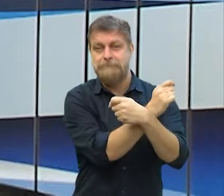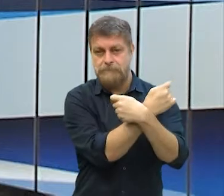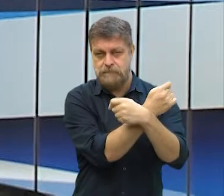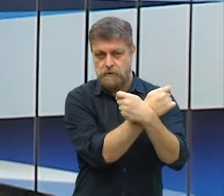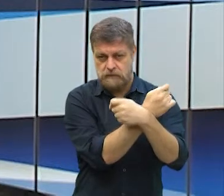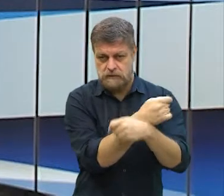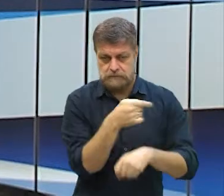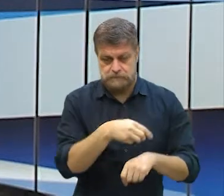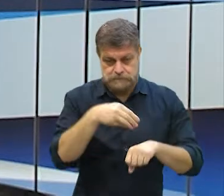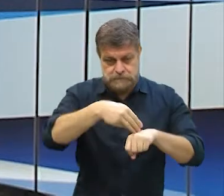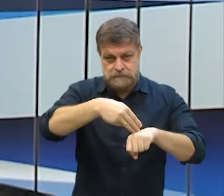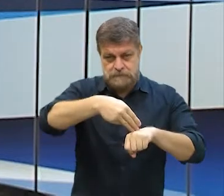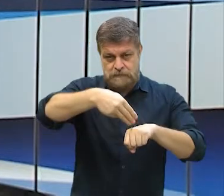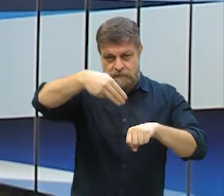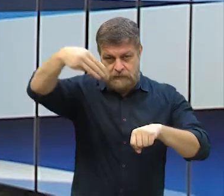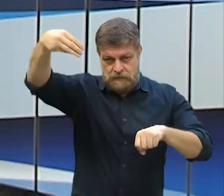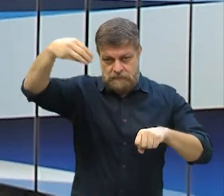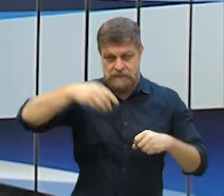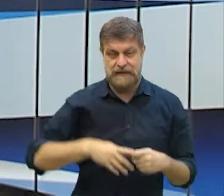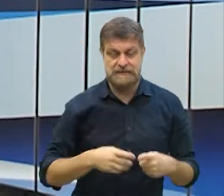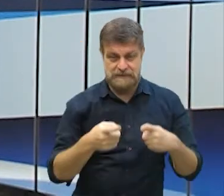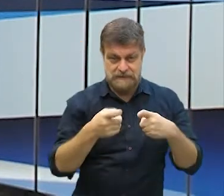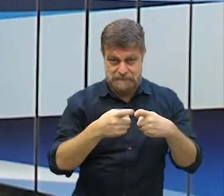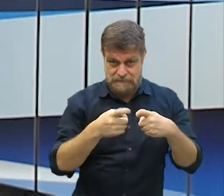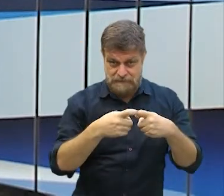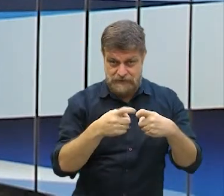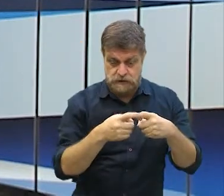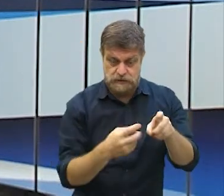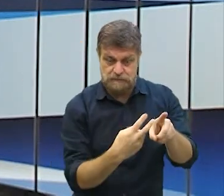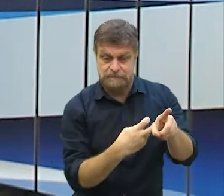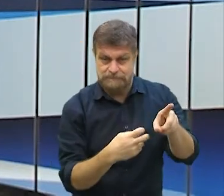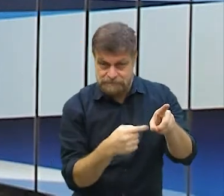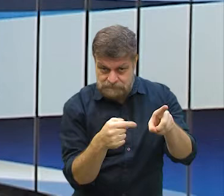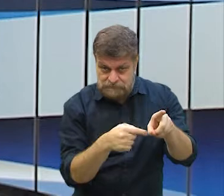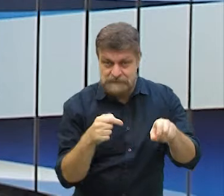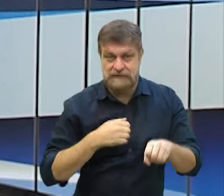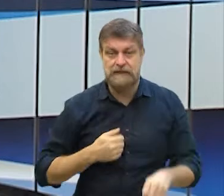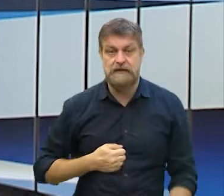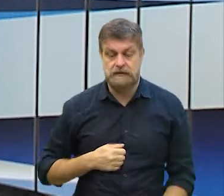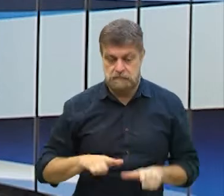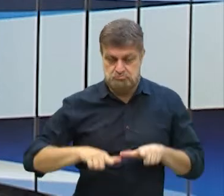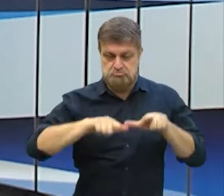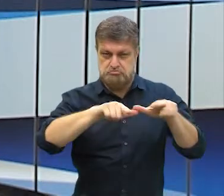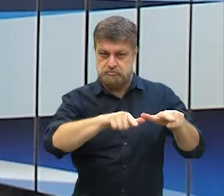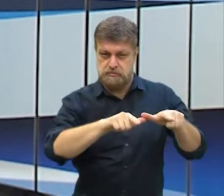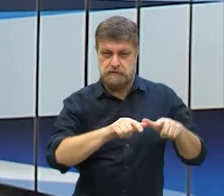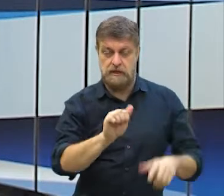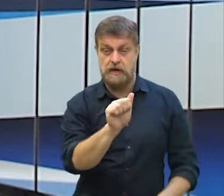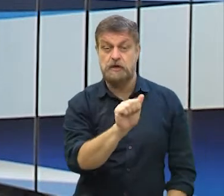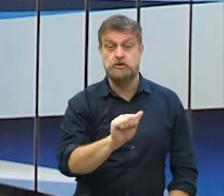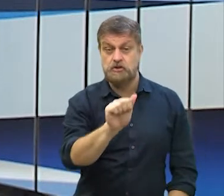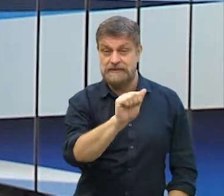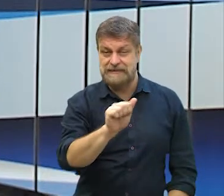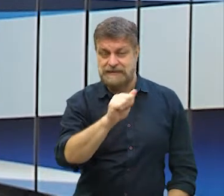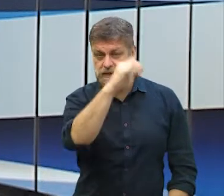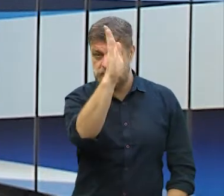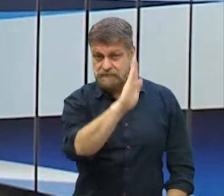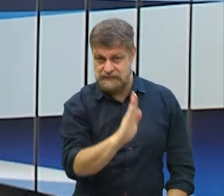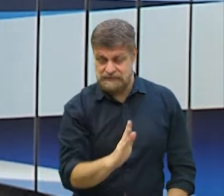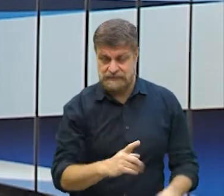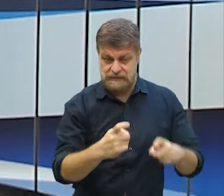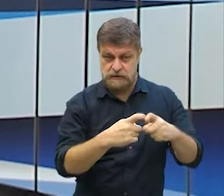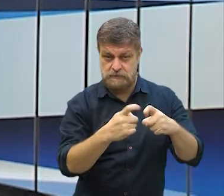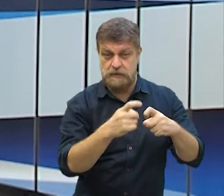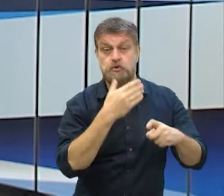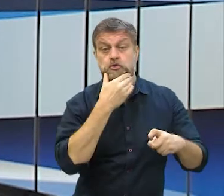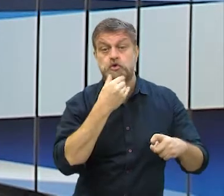Campinas, mestre em uro-oncologia, titular da Sociedade Brasileira de Urologia, e na abertura eu